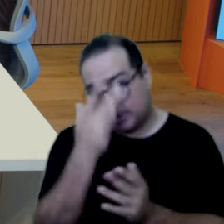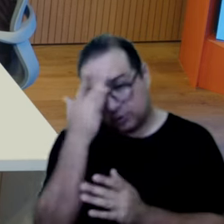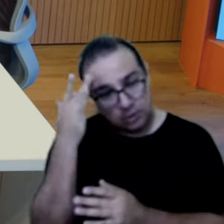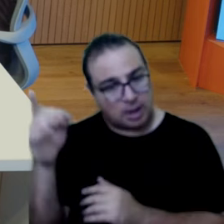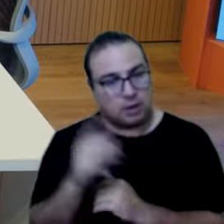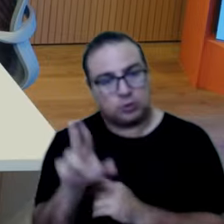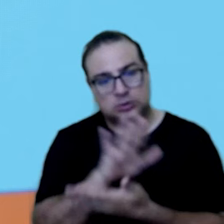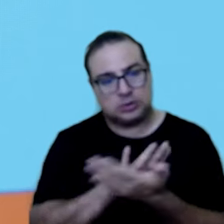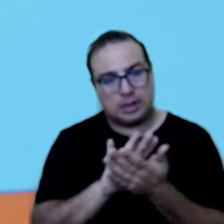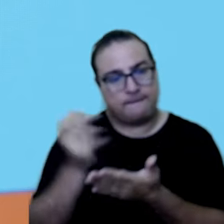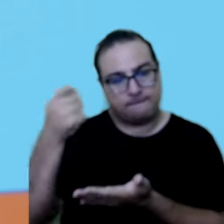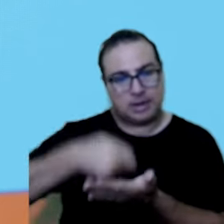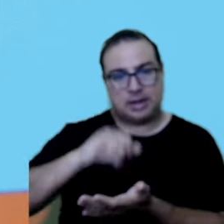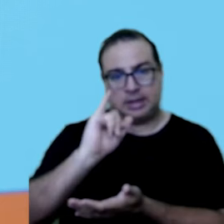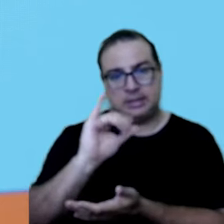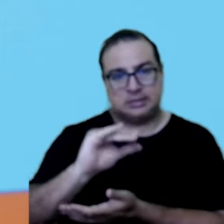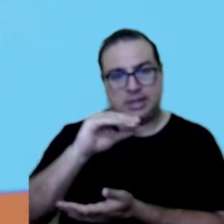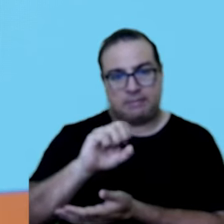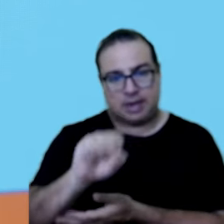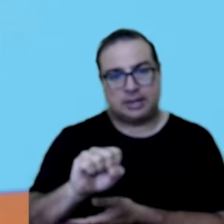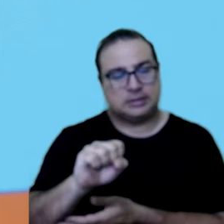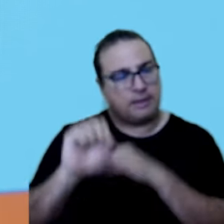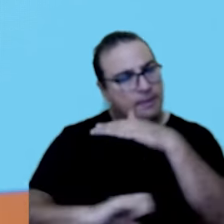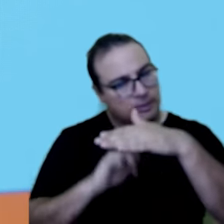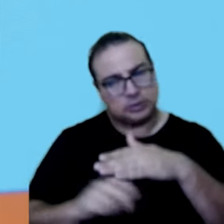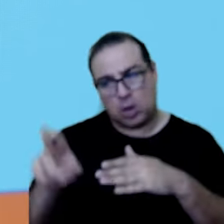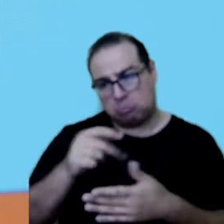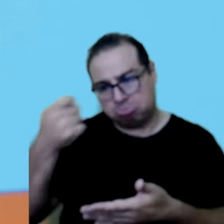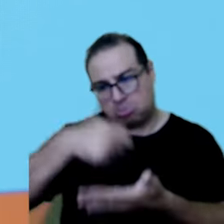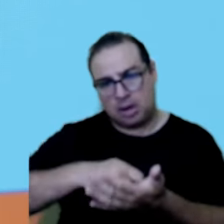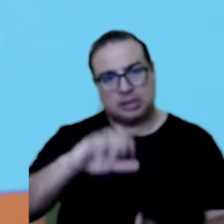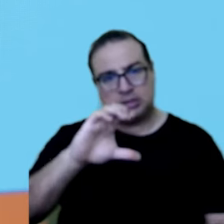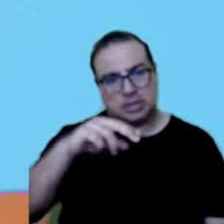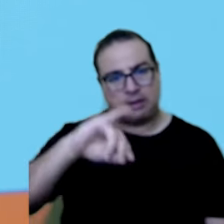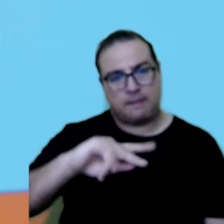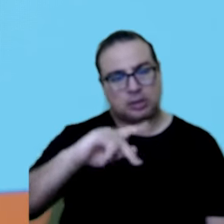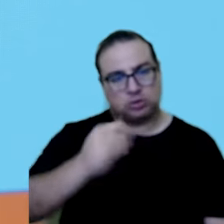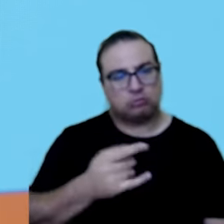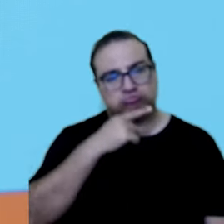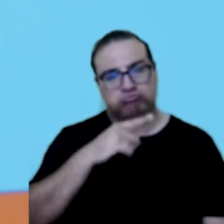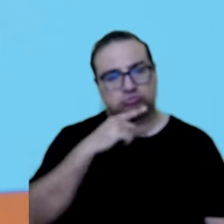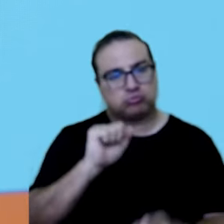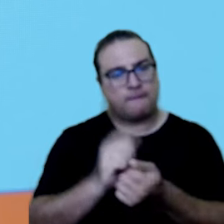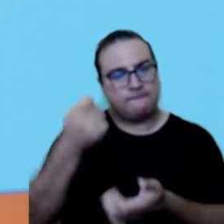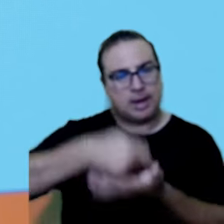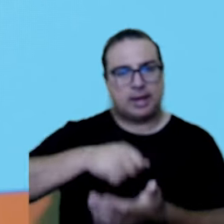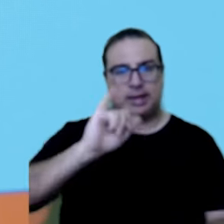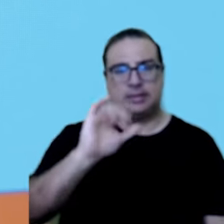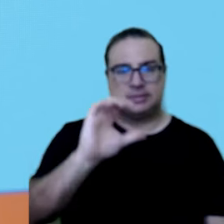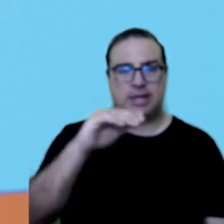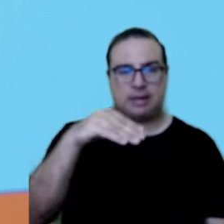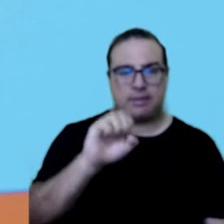lá não for um contribuinte do ICMS o cara lá é a empresa né se a empresa lá não tiver um CNPJ e esse CNPJ for contribuinte do